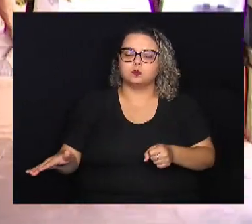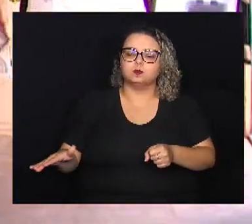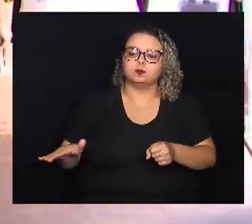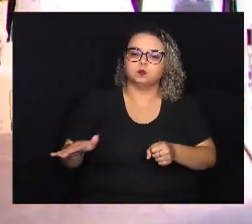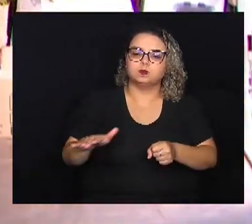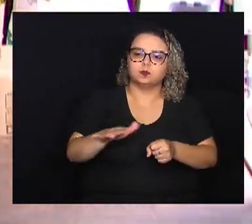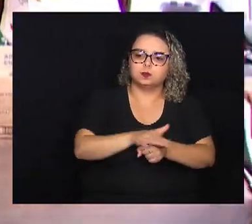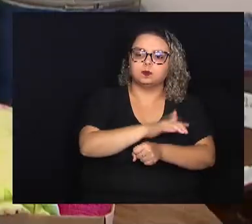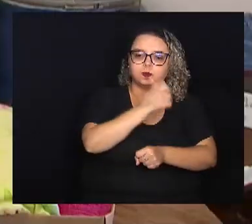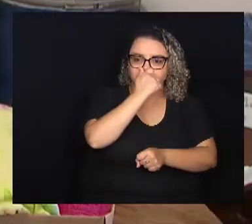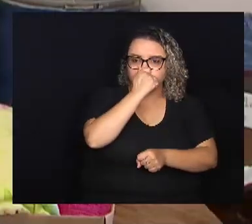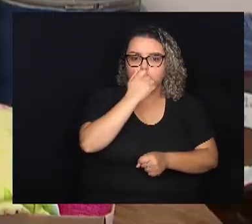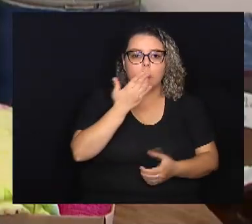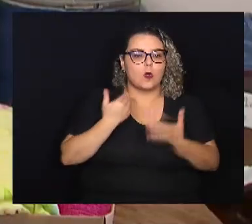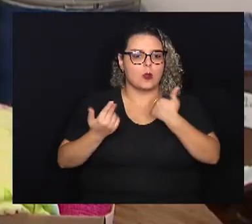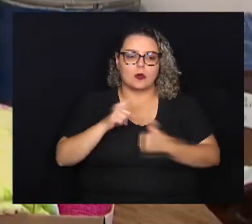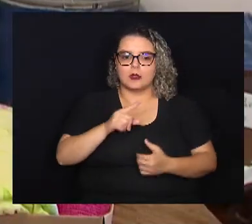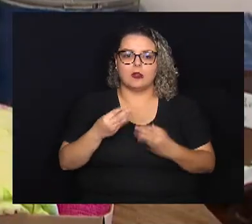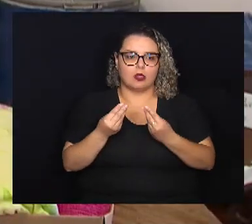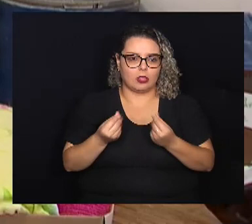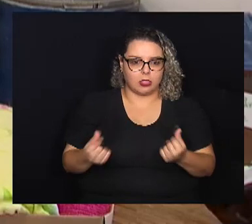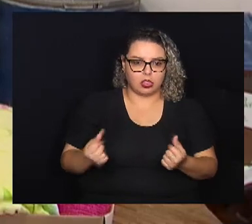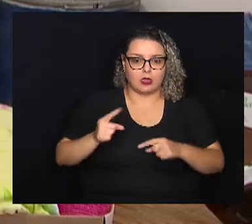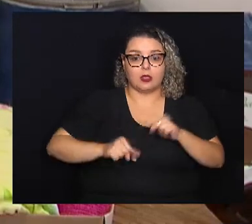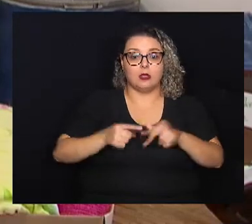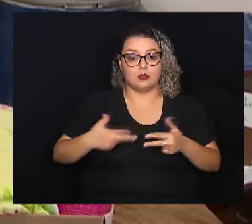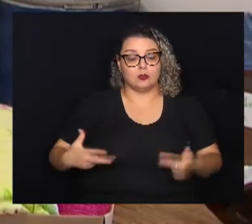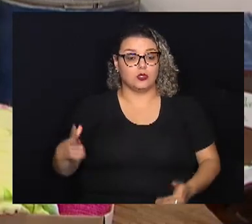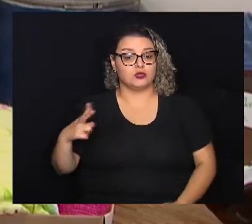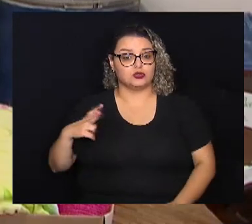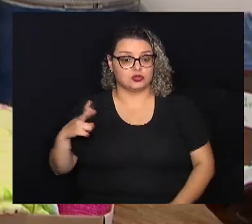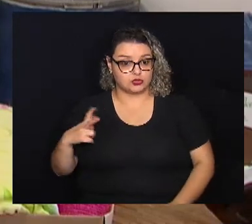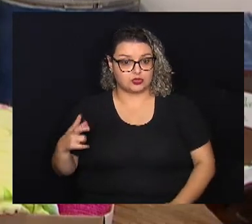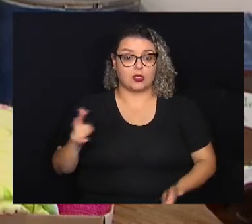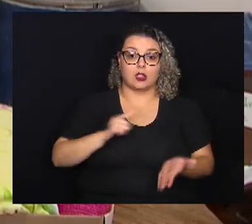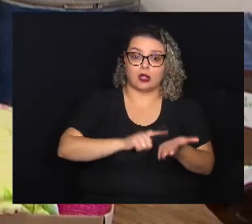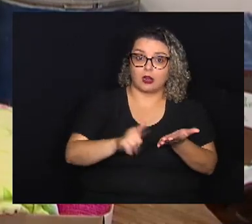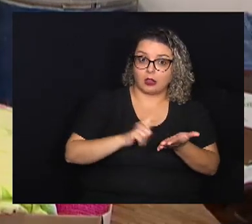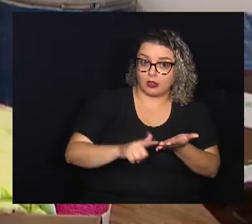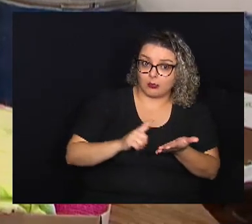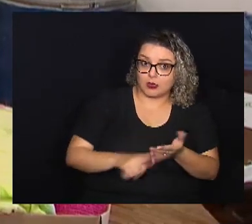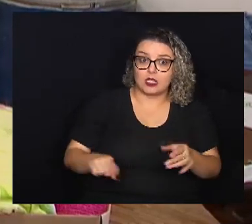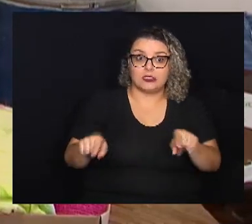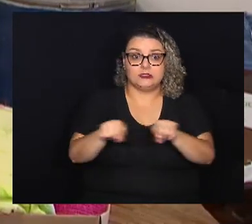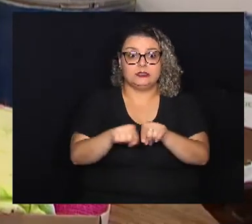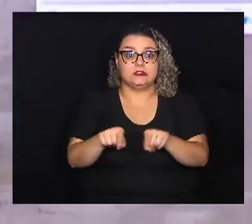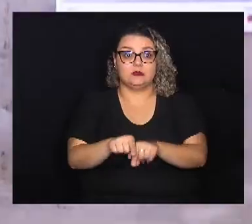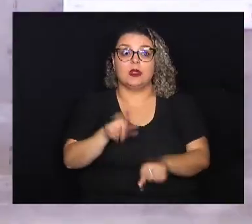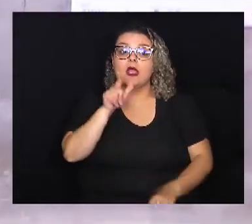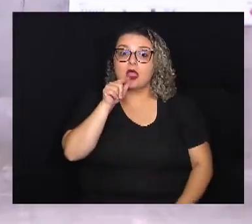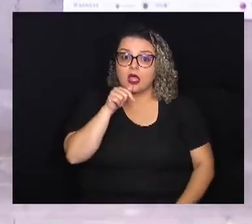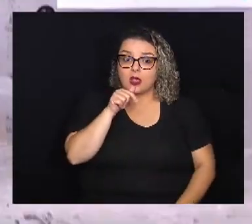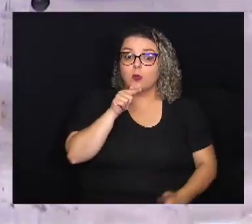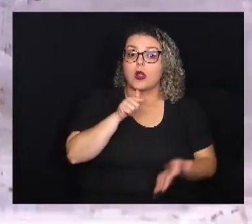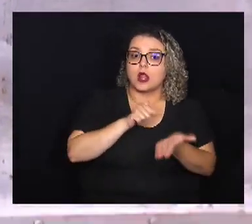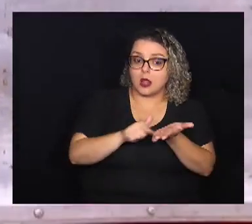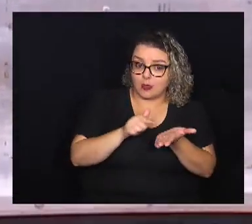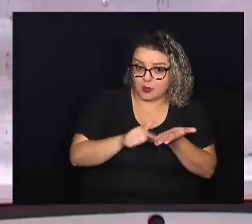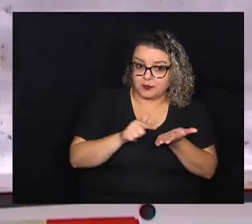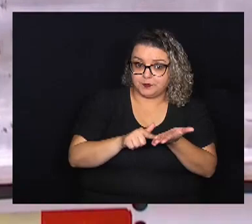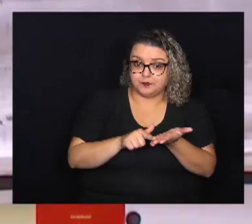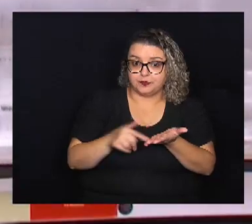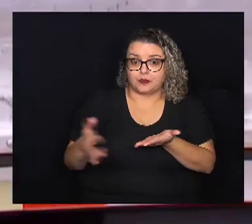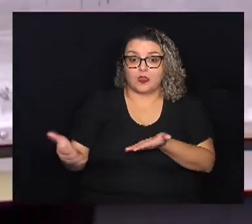alimentos não perecíveis, produtos de higiene pessoal e limpeza, além de água potável. Esta foi a